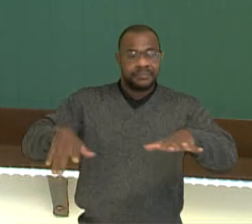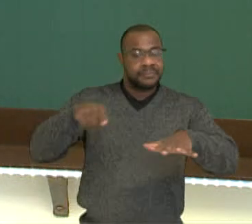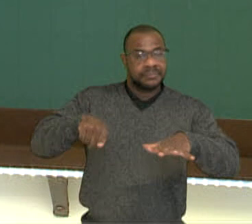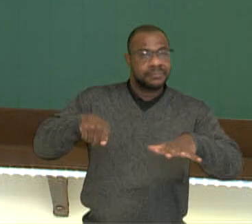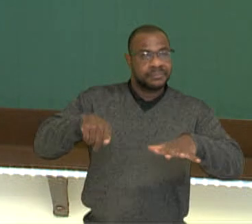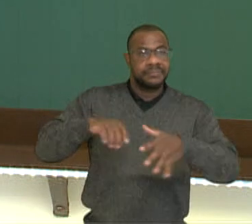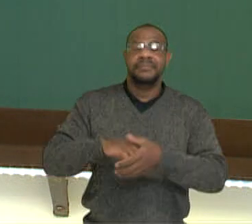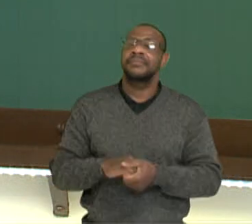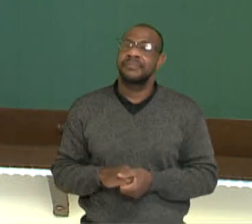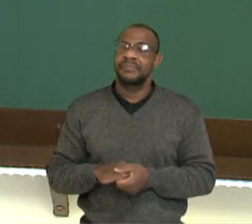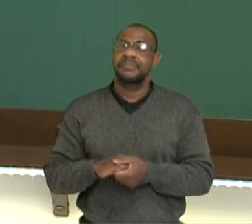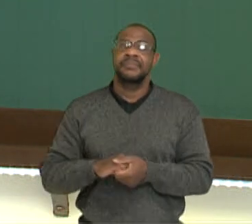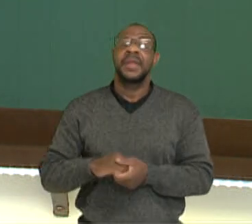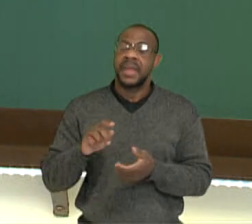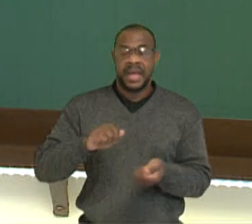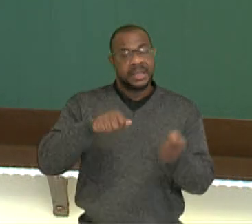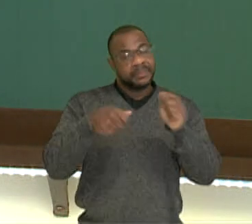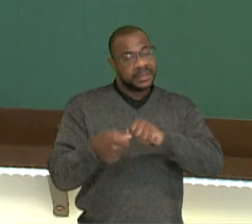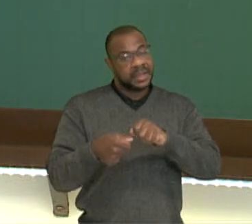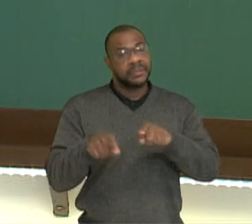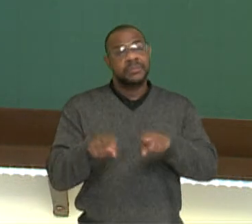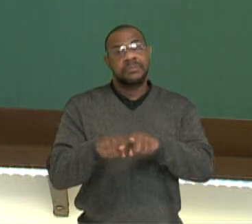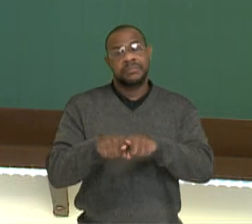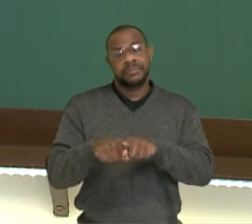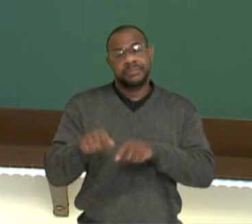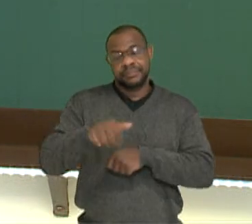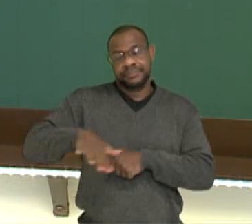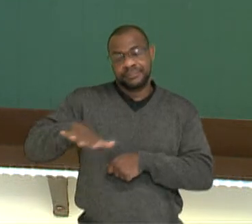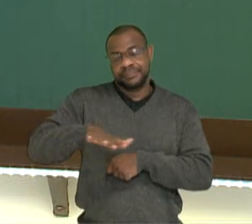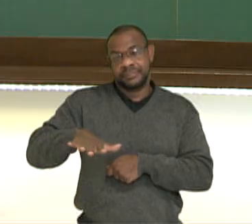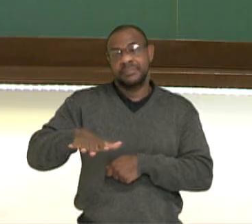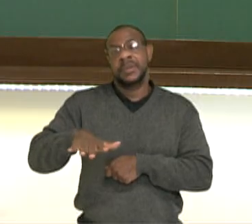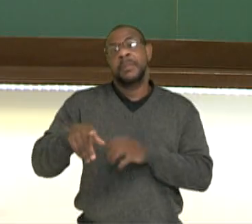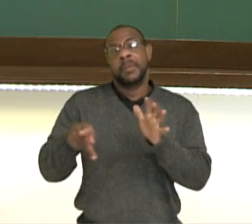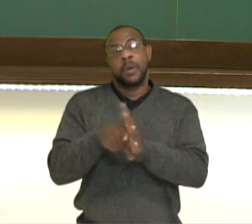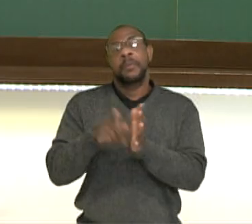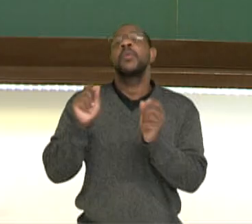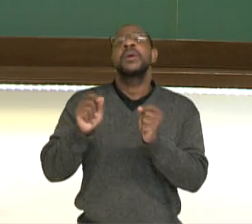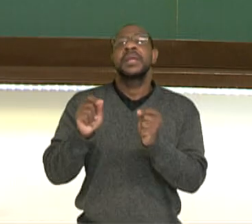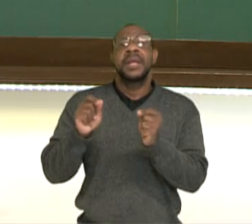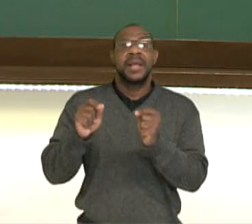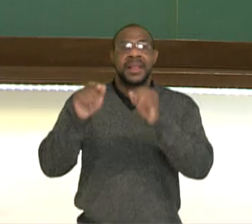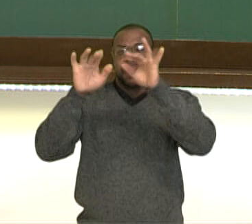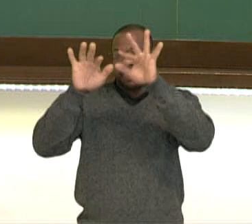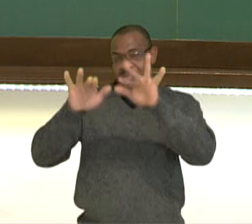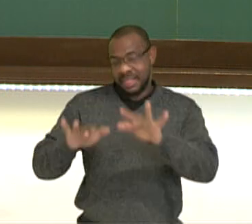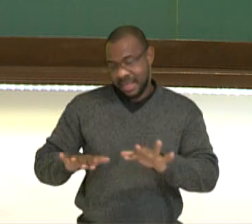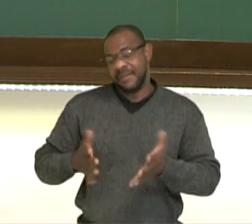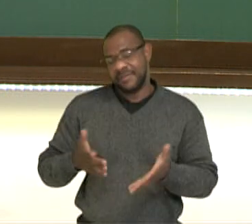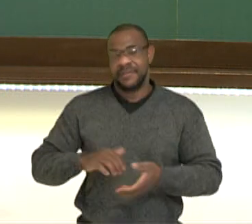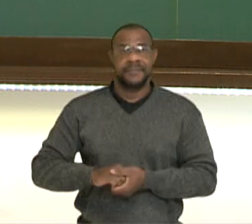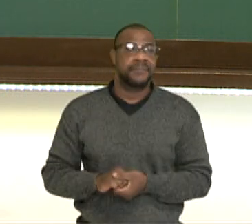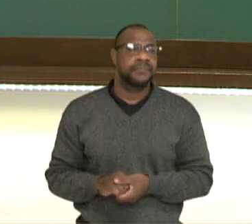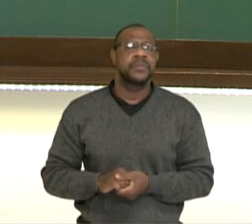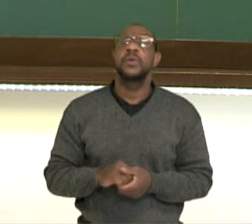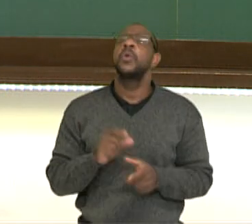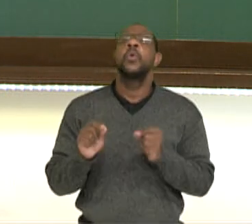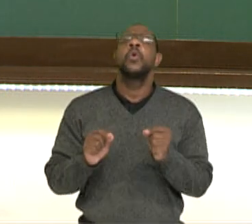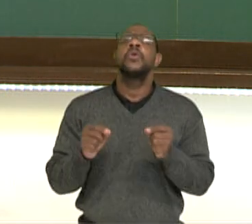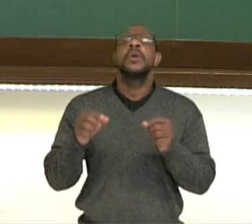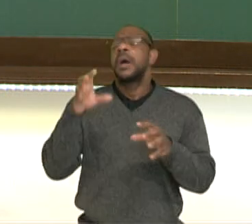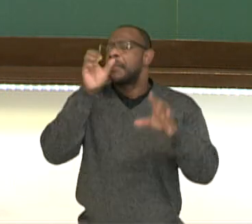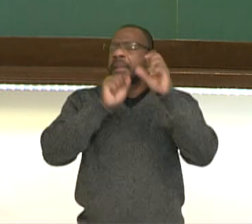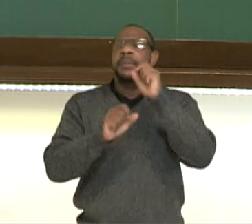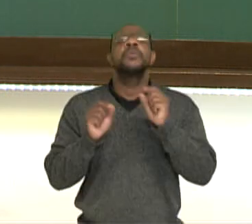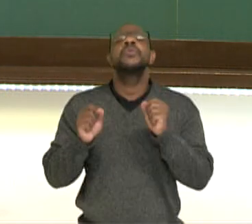de vegetação adaptada à presença de neve. E nessa nossa aula de hoje, afinal de contas, o que nós falamos